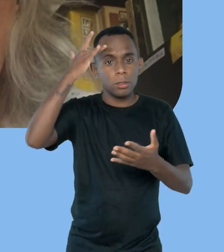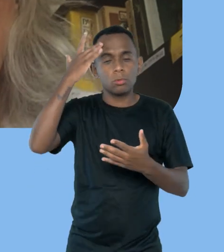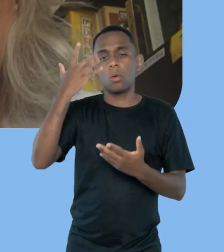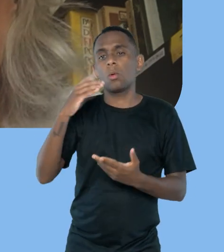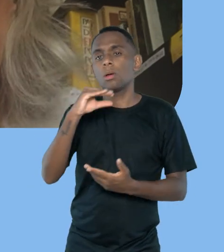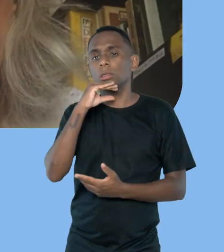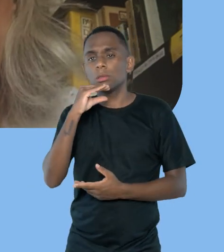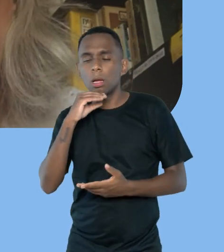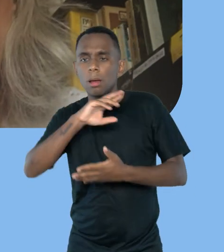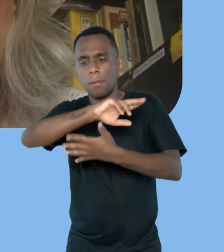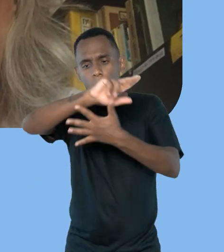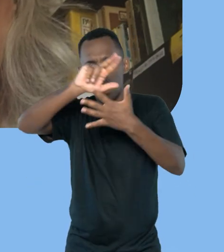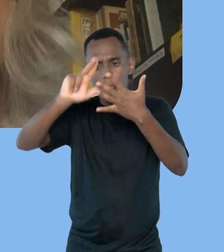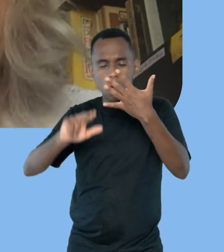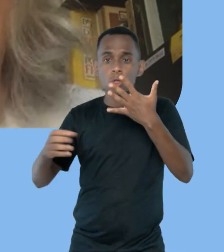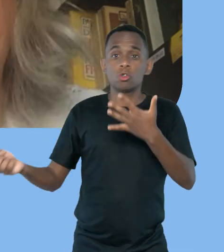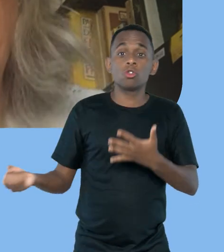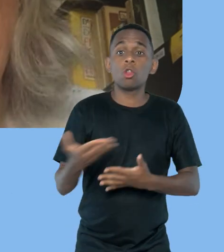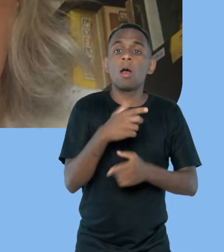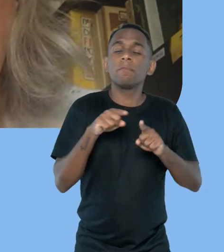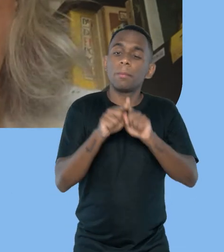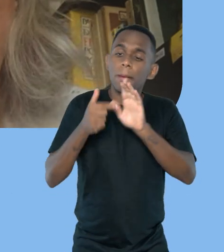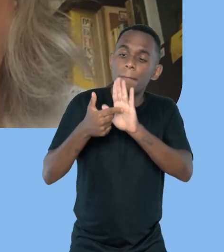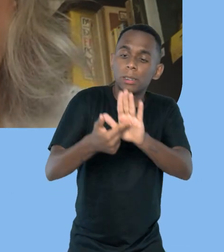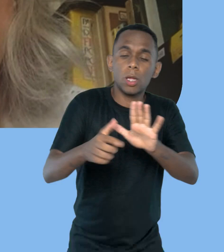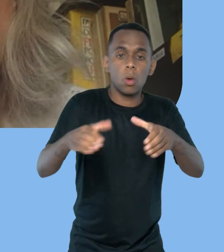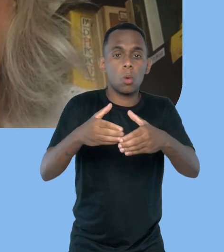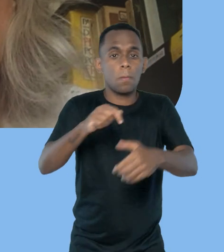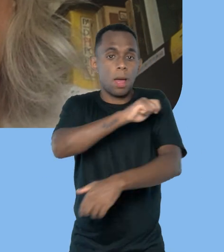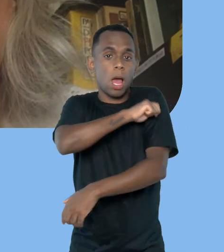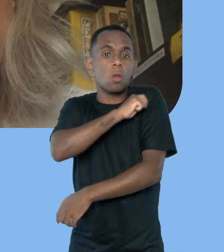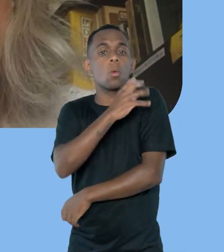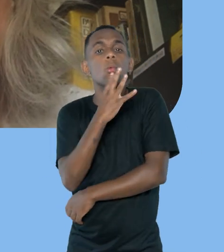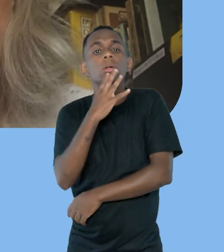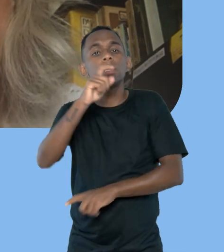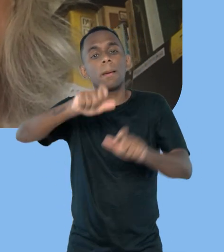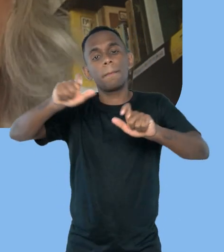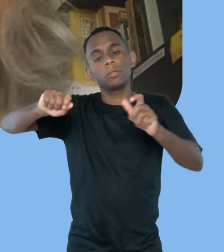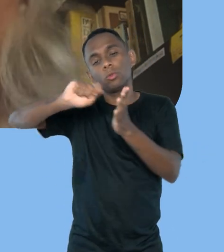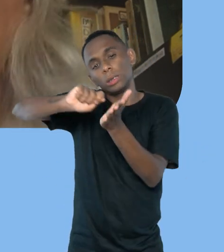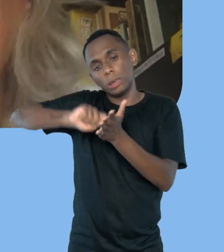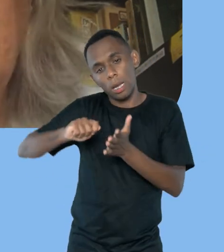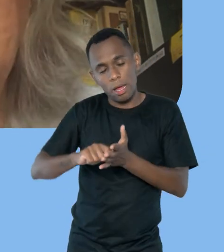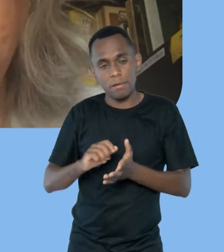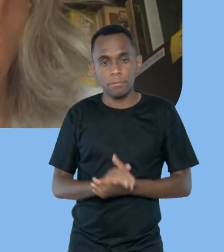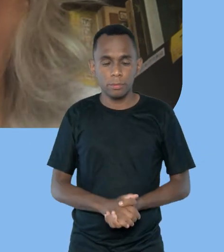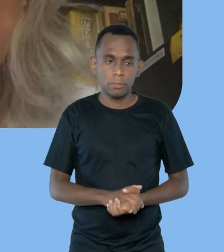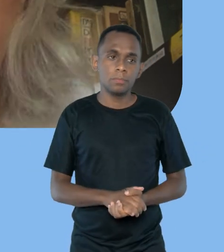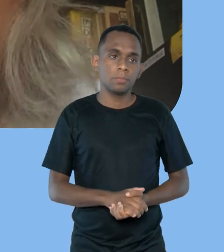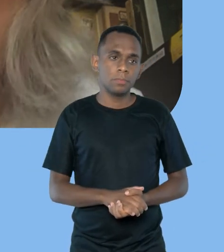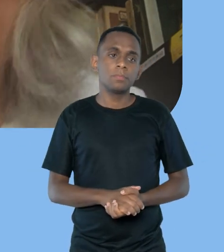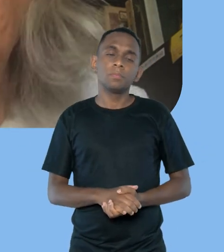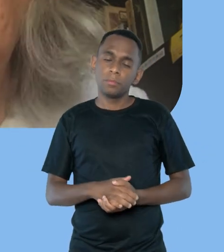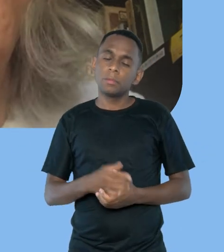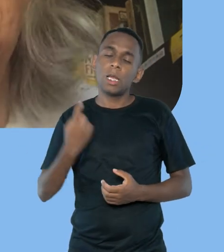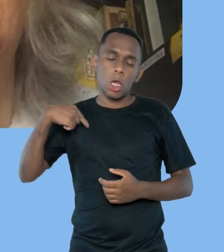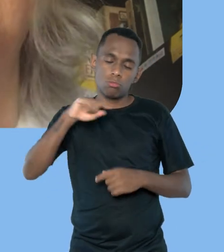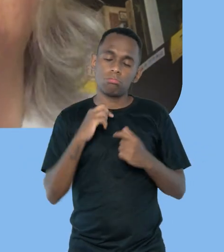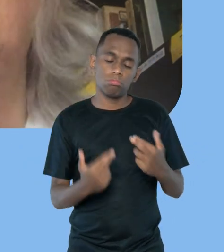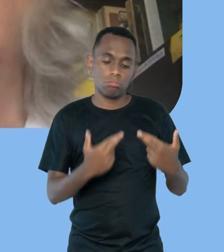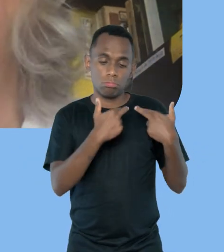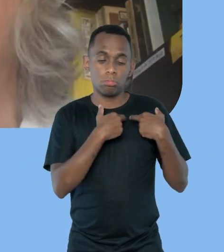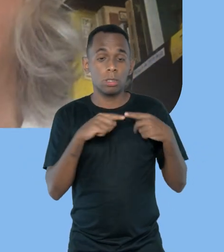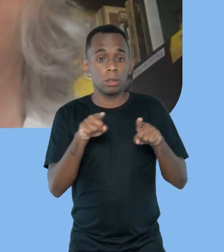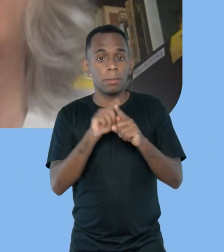tanto os clássicos como os contemporâneos, para a sala de aula, para eles conhecerem, né? Esse é o nosso papel. E